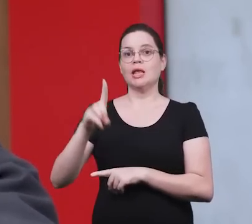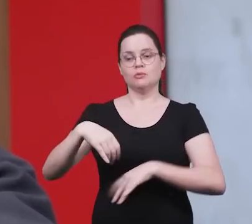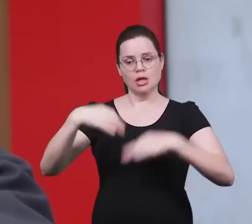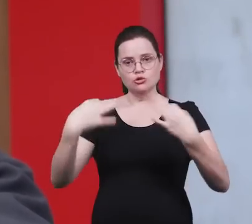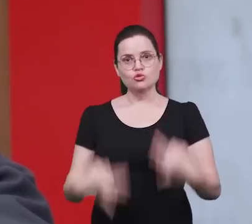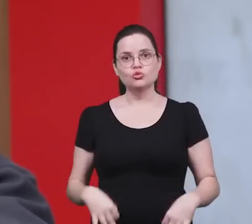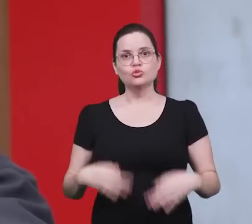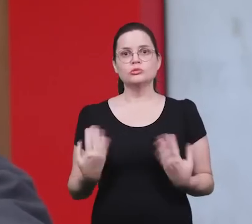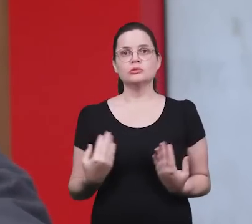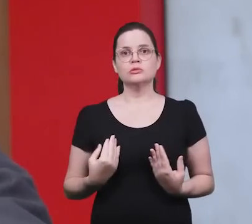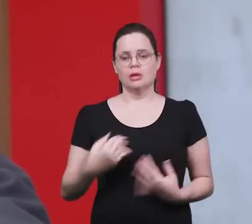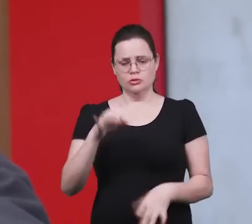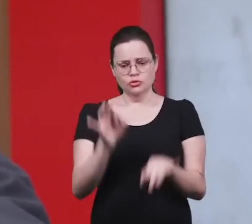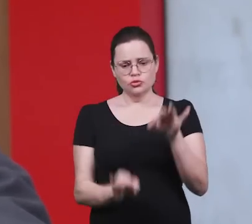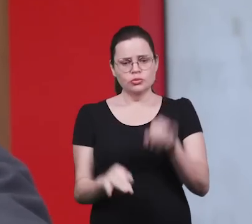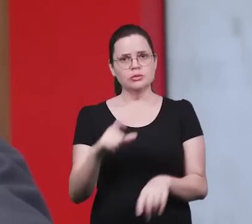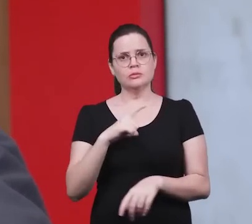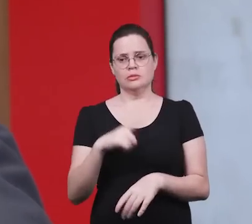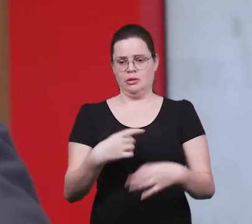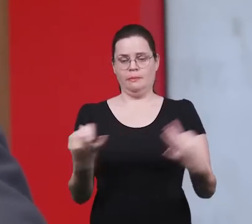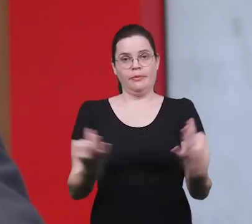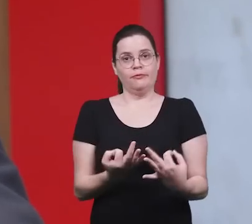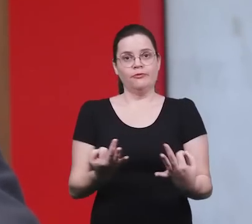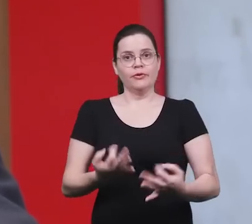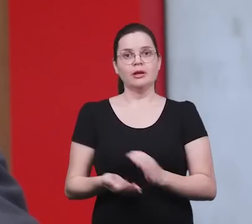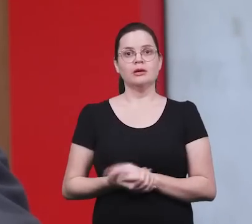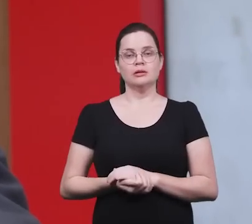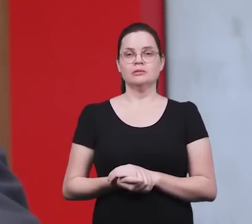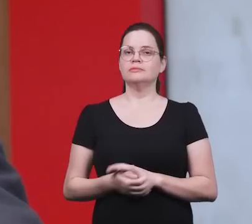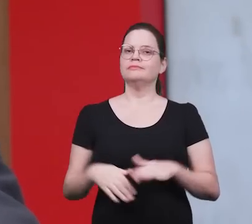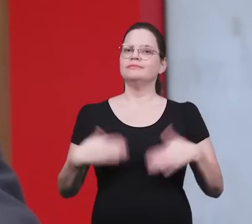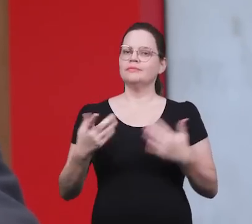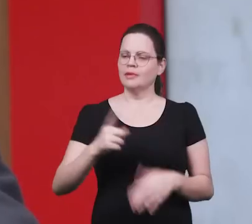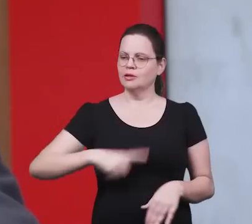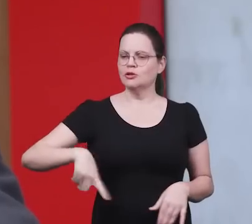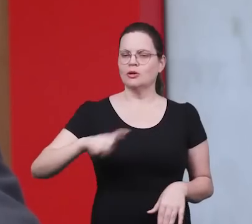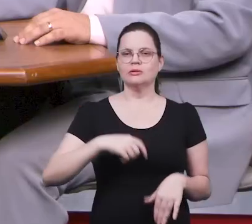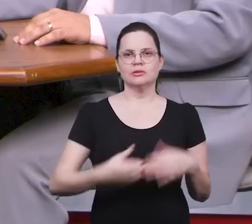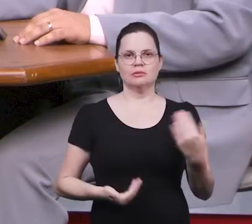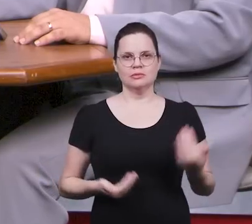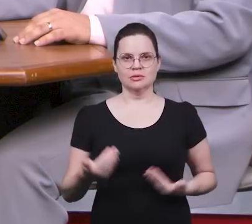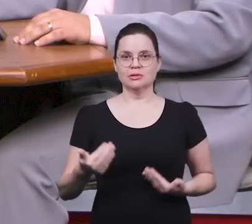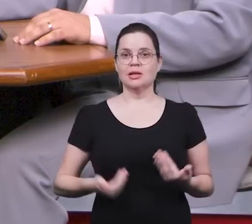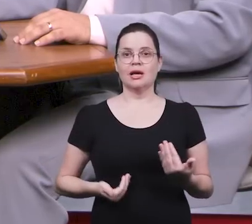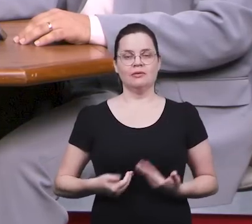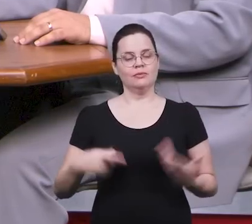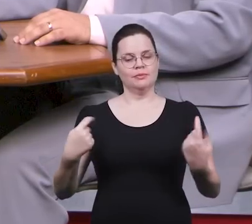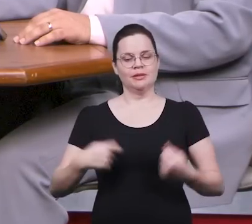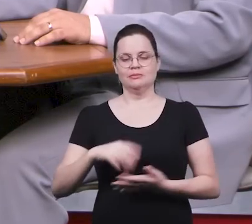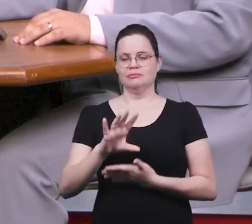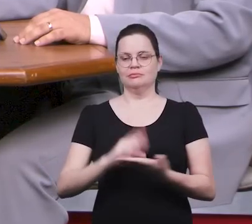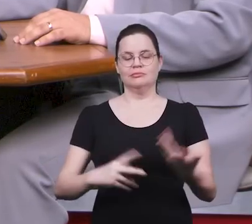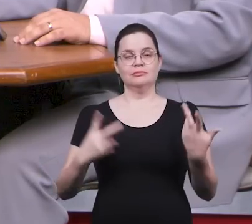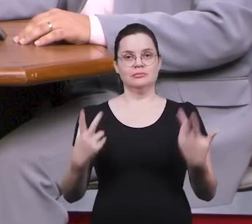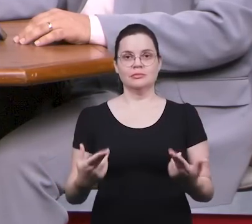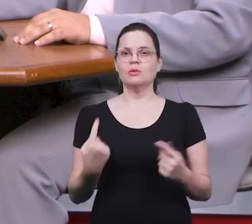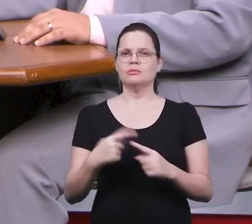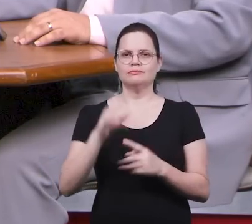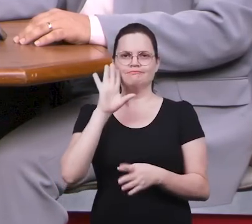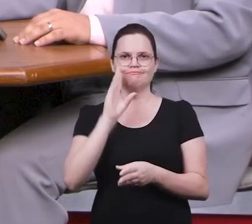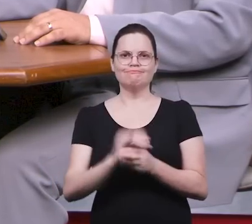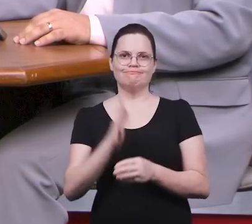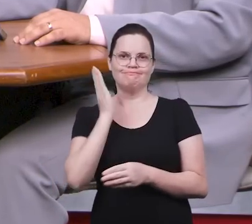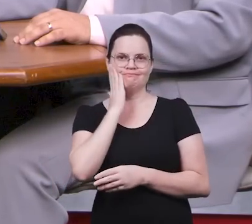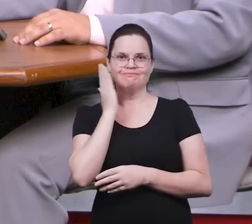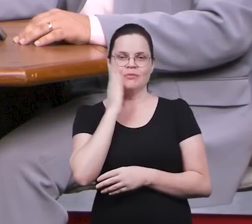Deus é perfeito. Glória a Deus. E essa, pastor Wallace, é a postura do servo do Senhor. De,